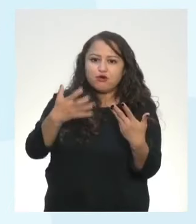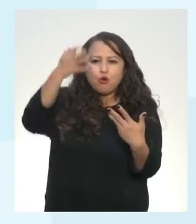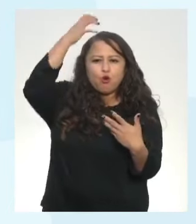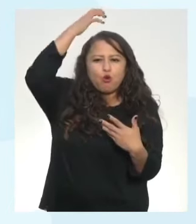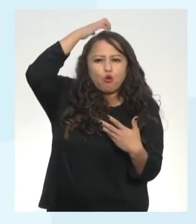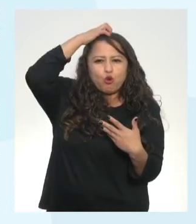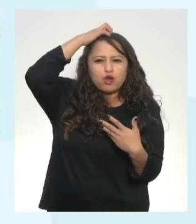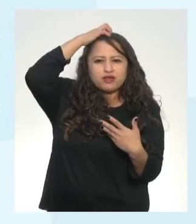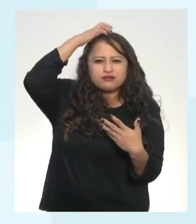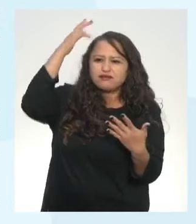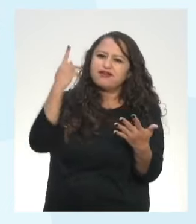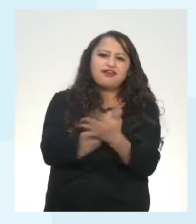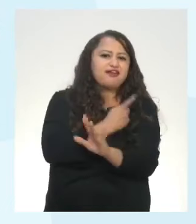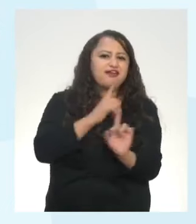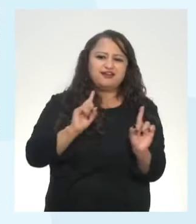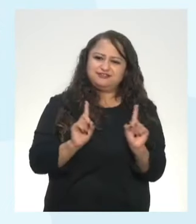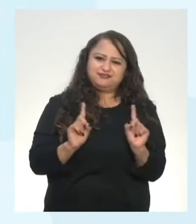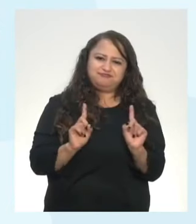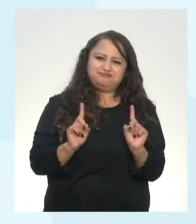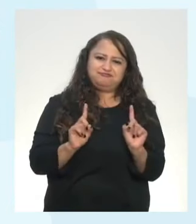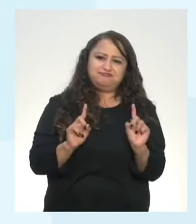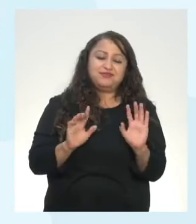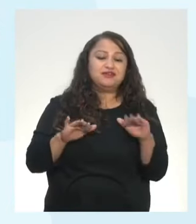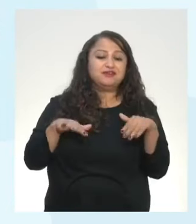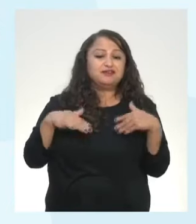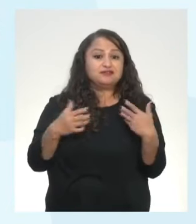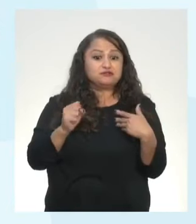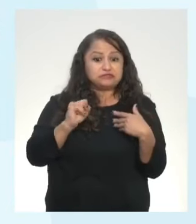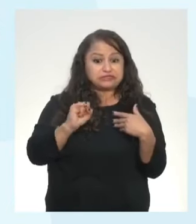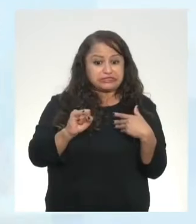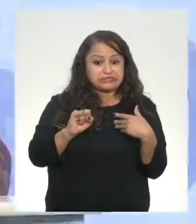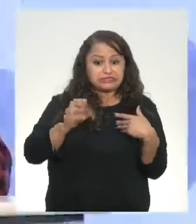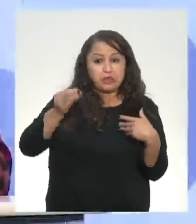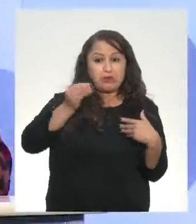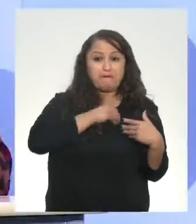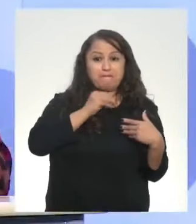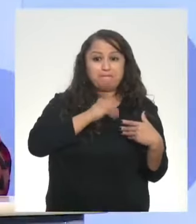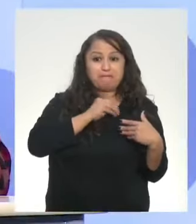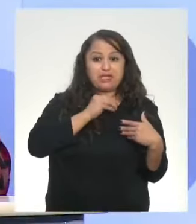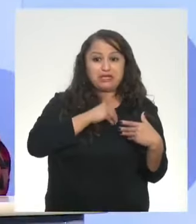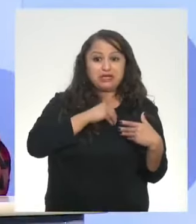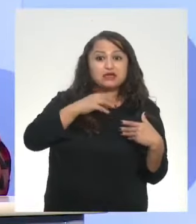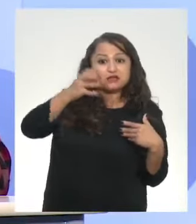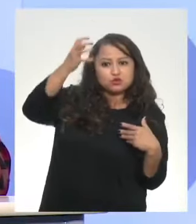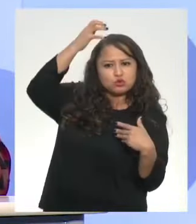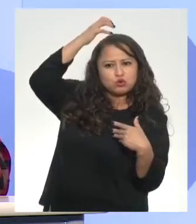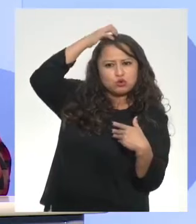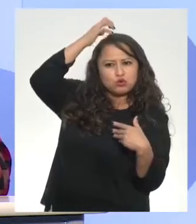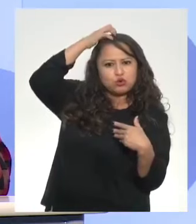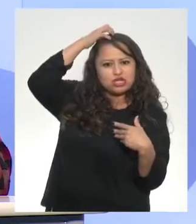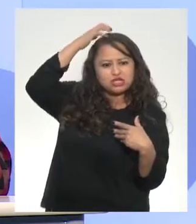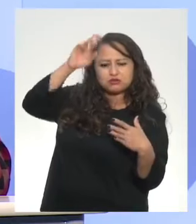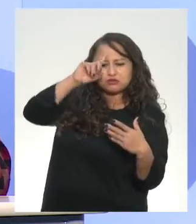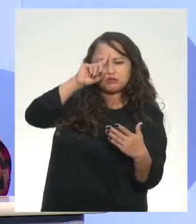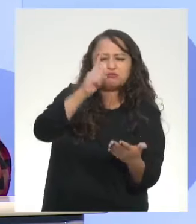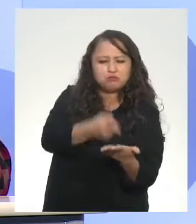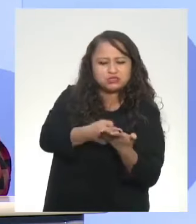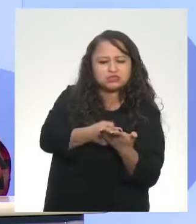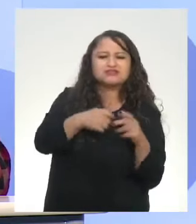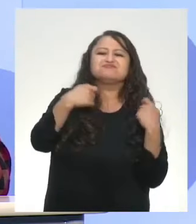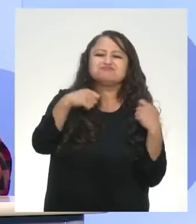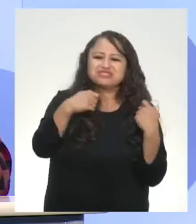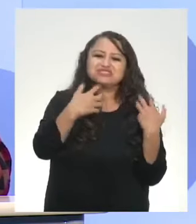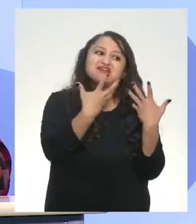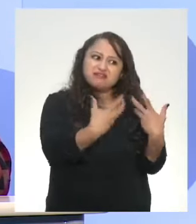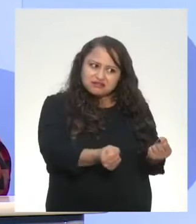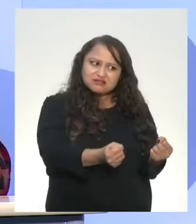lesa majestade é considerado um sacrilégio, um pecado. Desobedecer ao rei é quase que o mesmo de desobedecer a Deus. Se